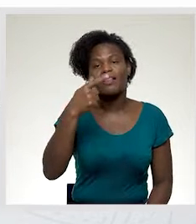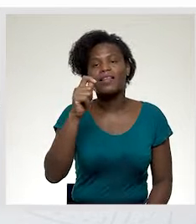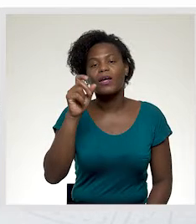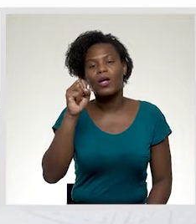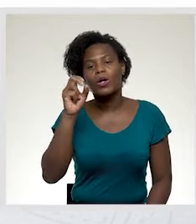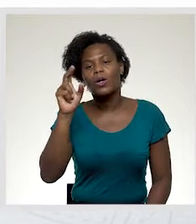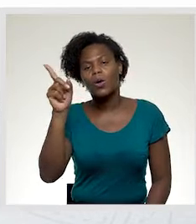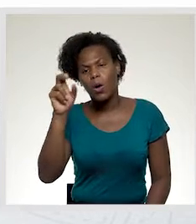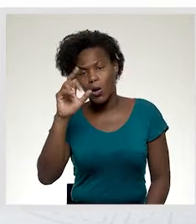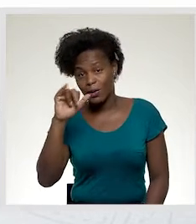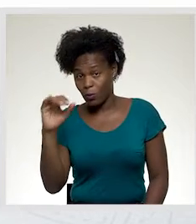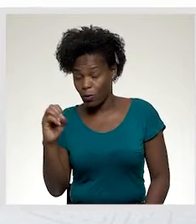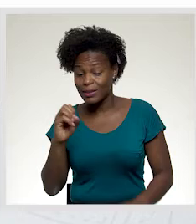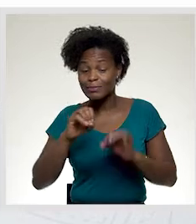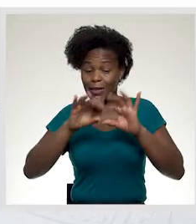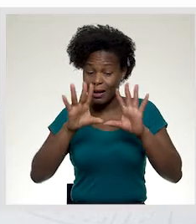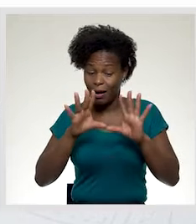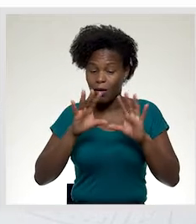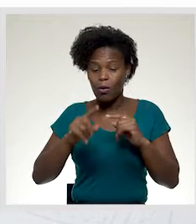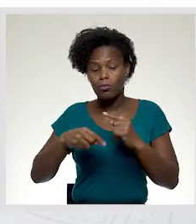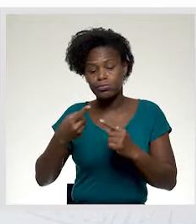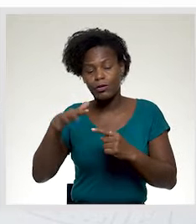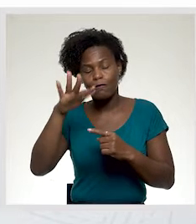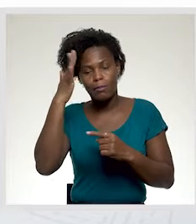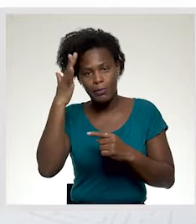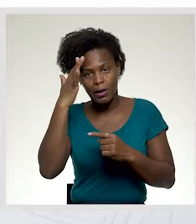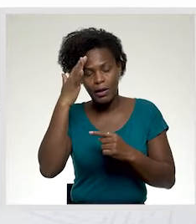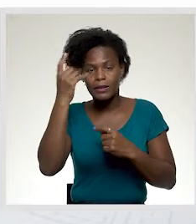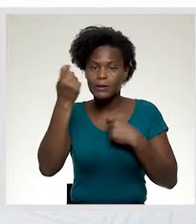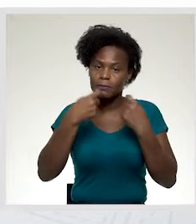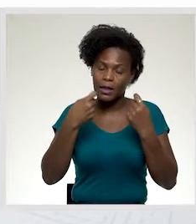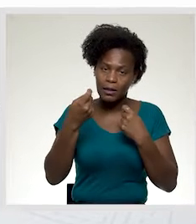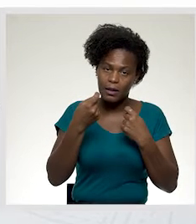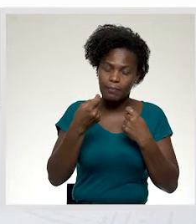boas se expressa no imperativo categórico.